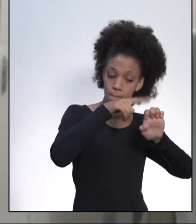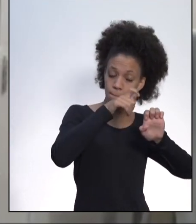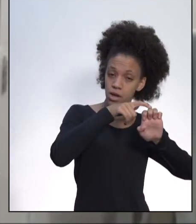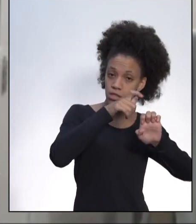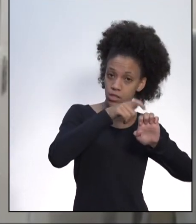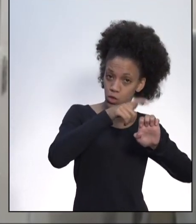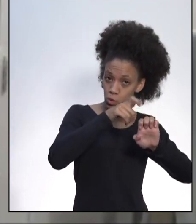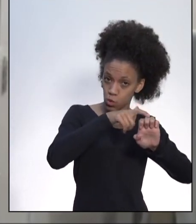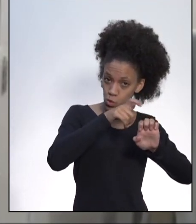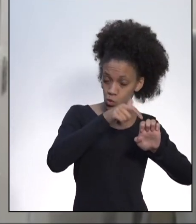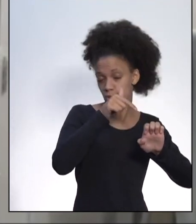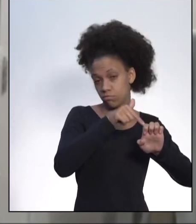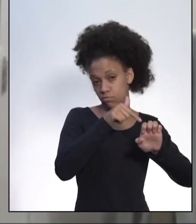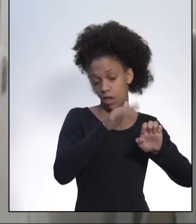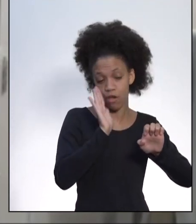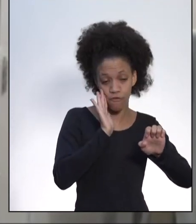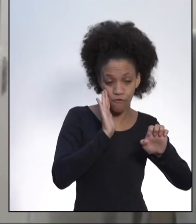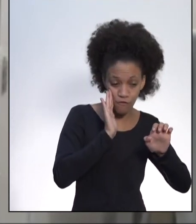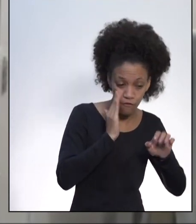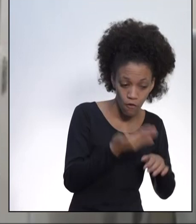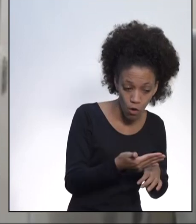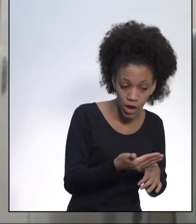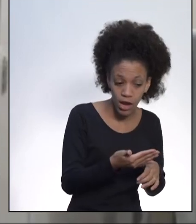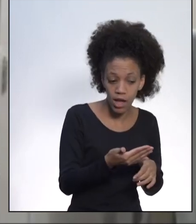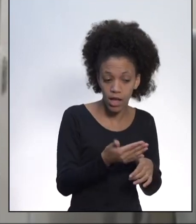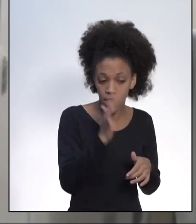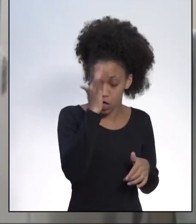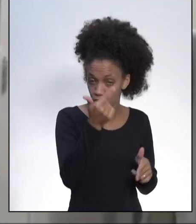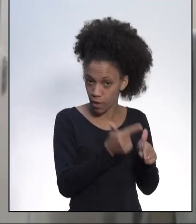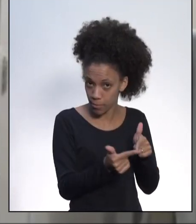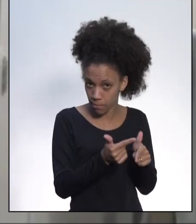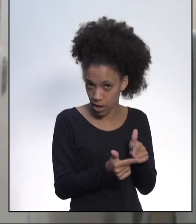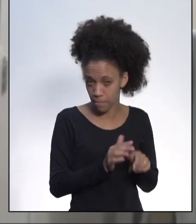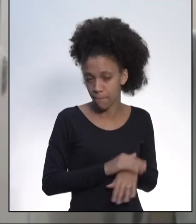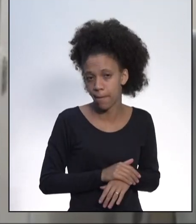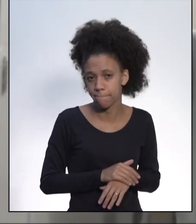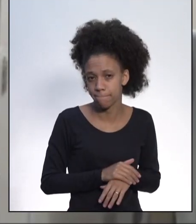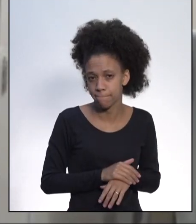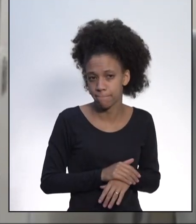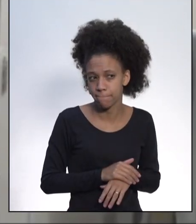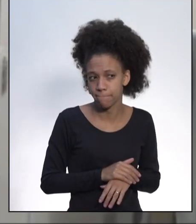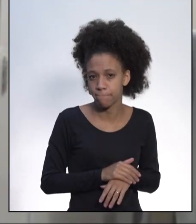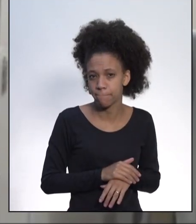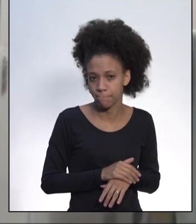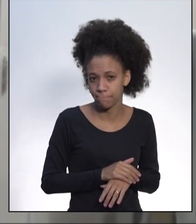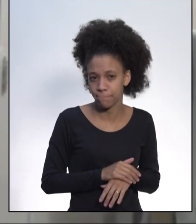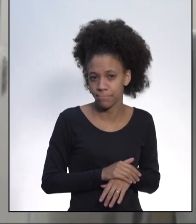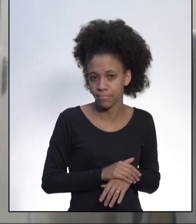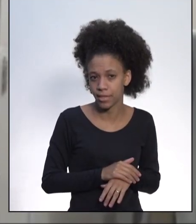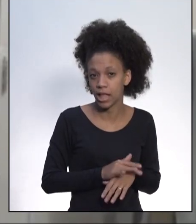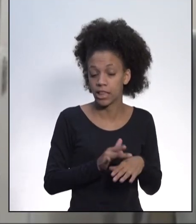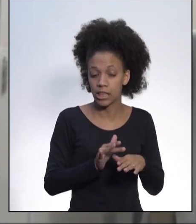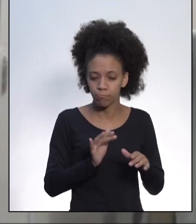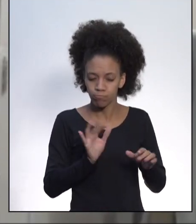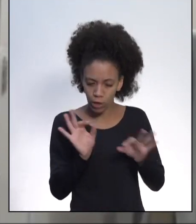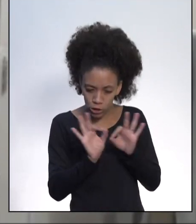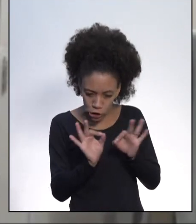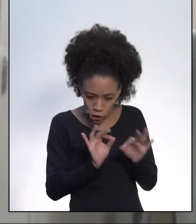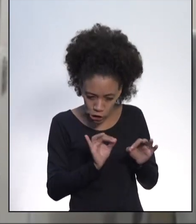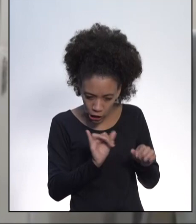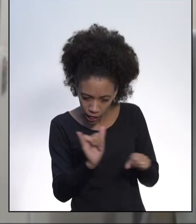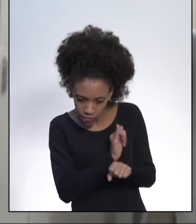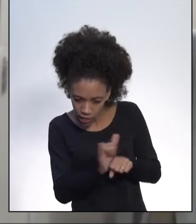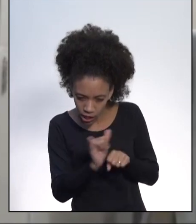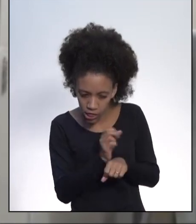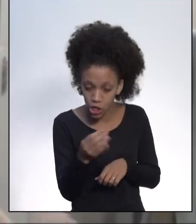empreendedor, uma empreendedora está focada na solução de um problema, tá? Na inventividade para solucionar um